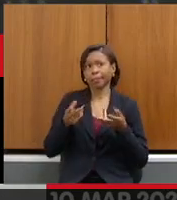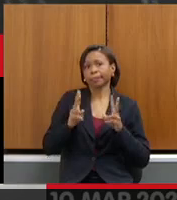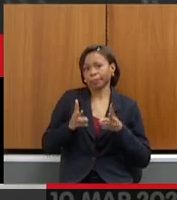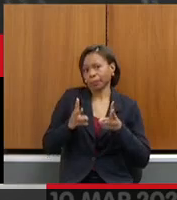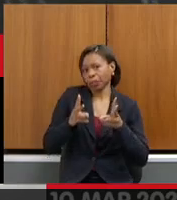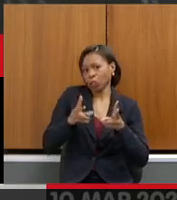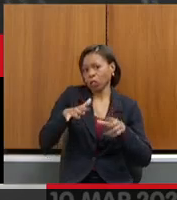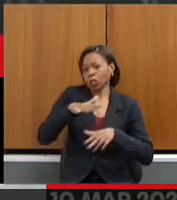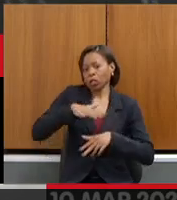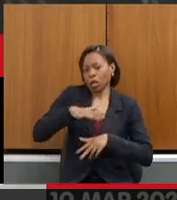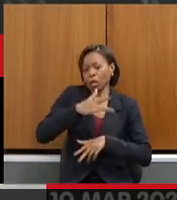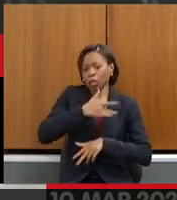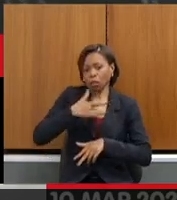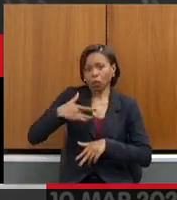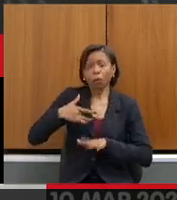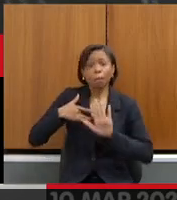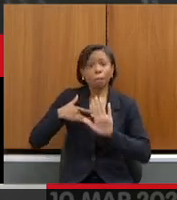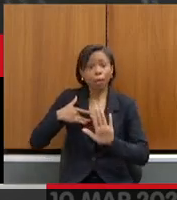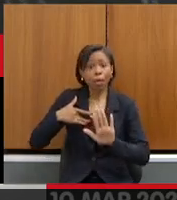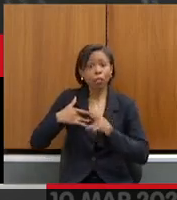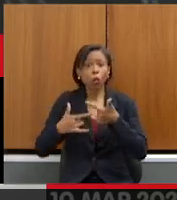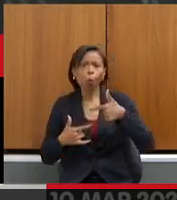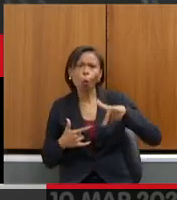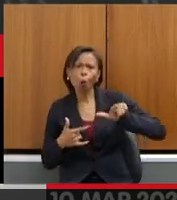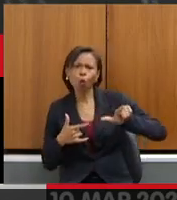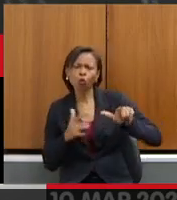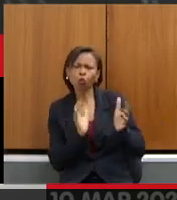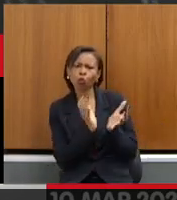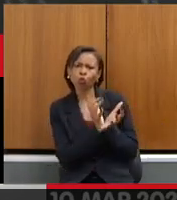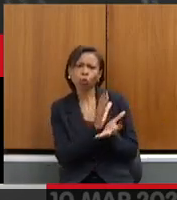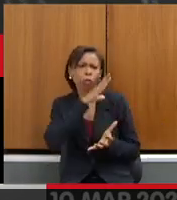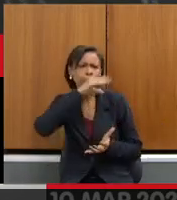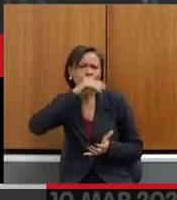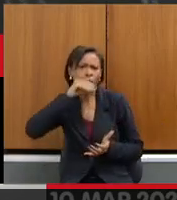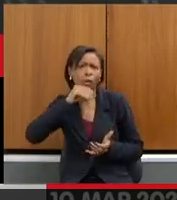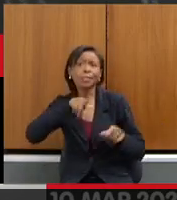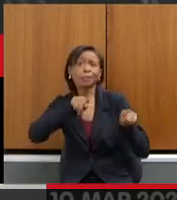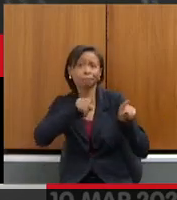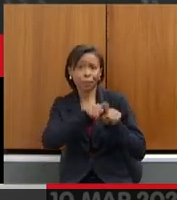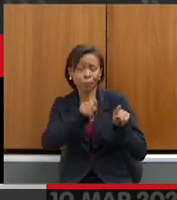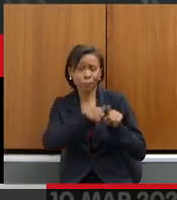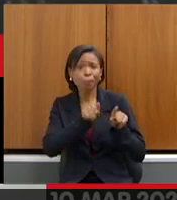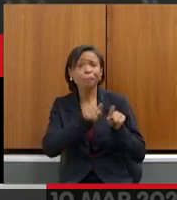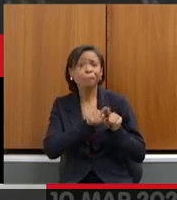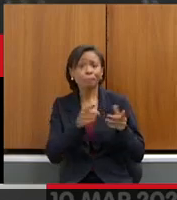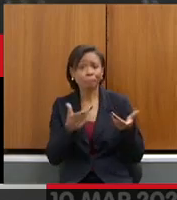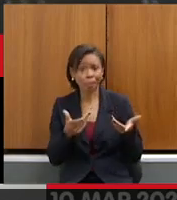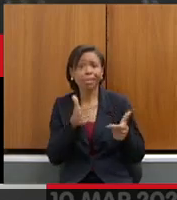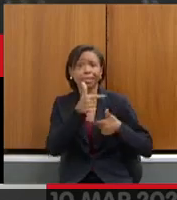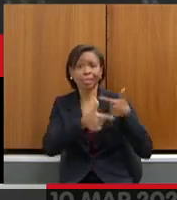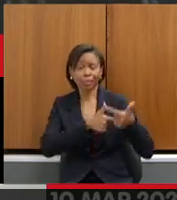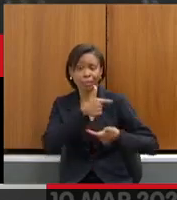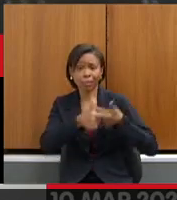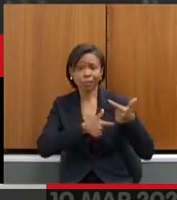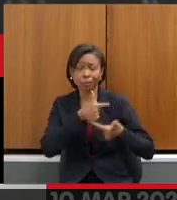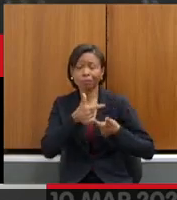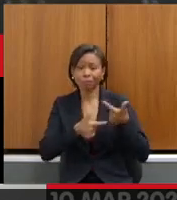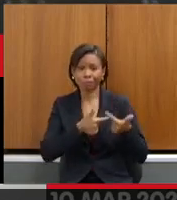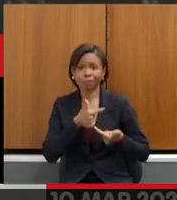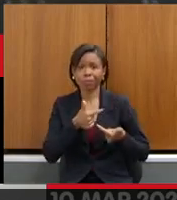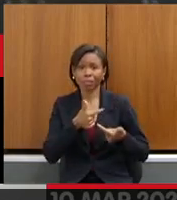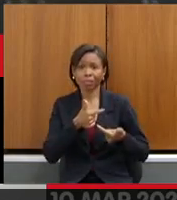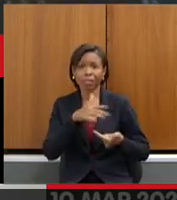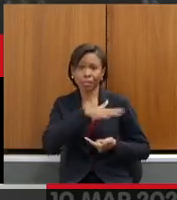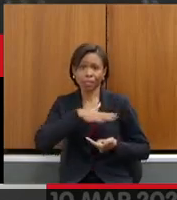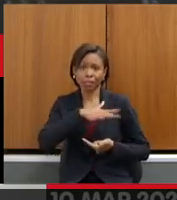nós temos tantos outros servidores que também faz parte de uma cadeia para sustentar a funcionabilidade do Governo do Estado